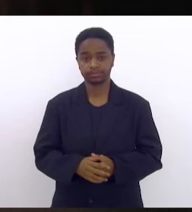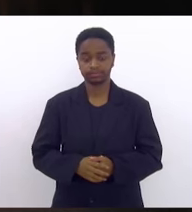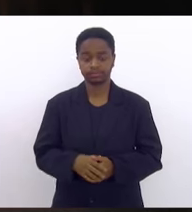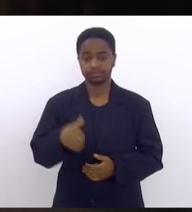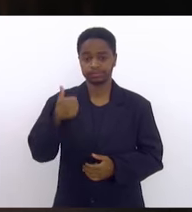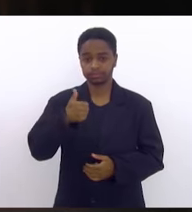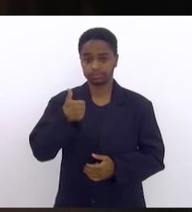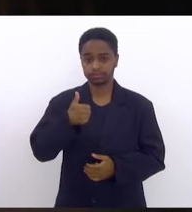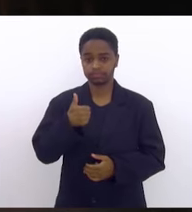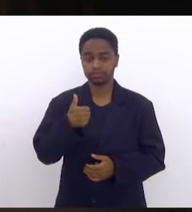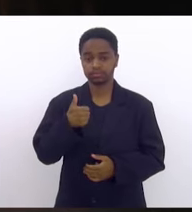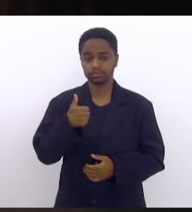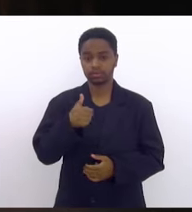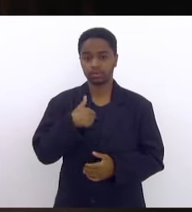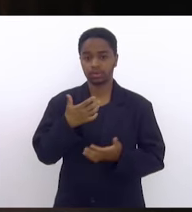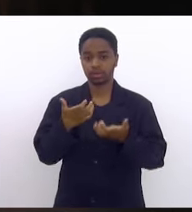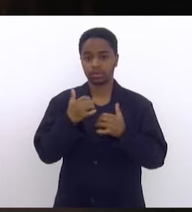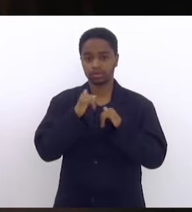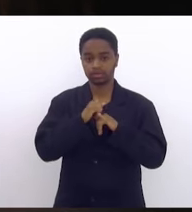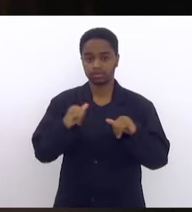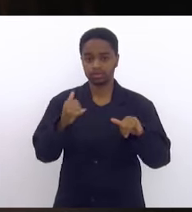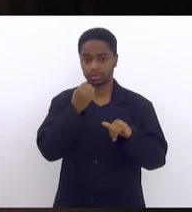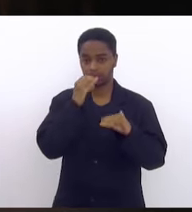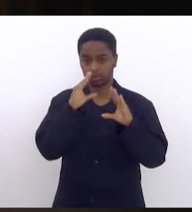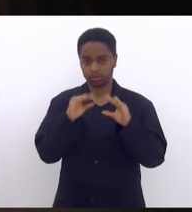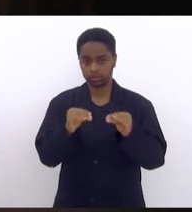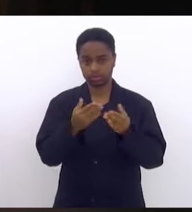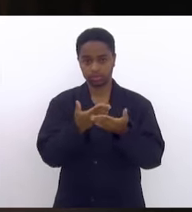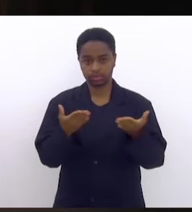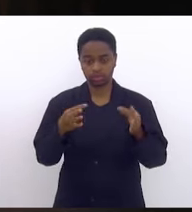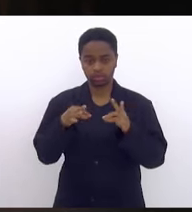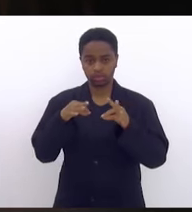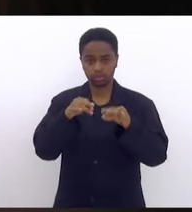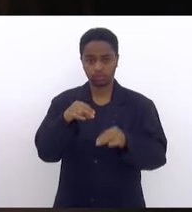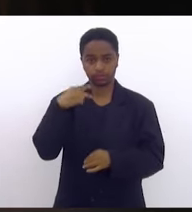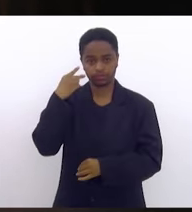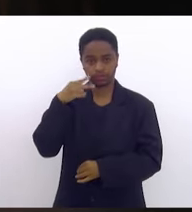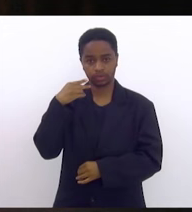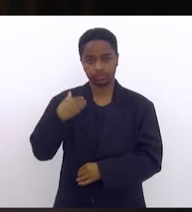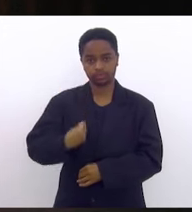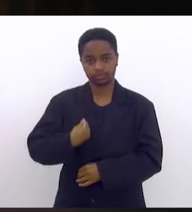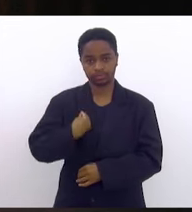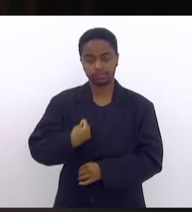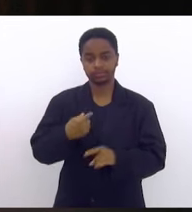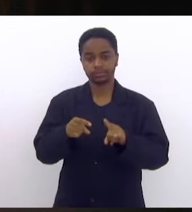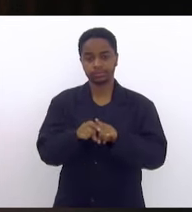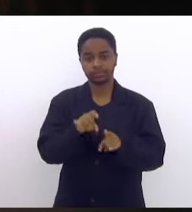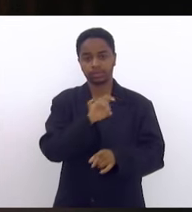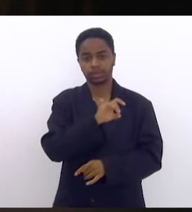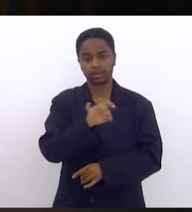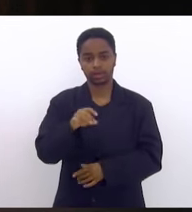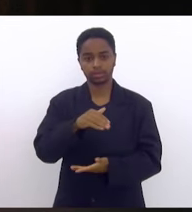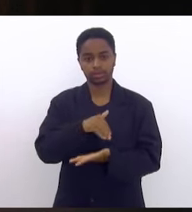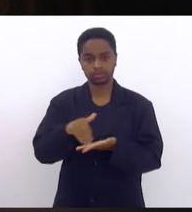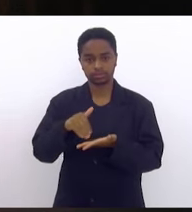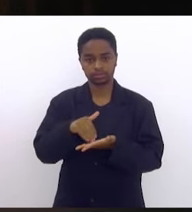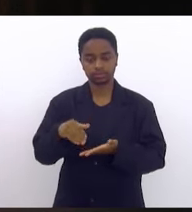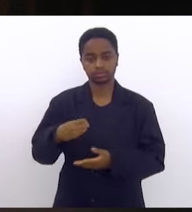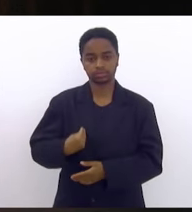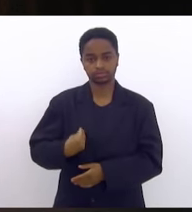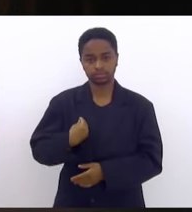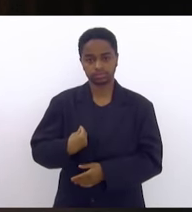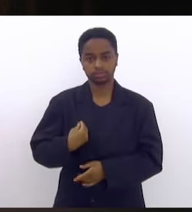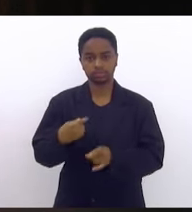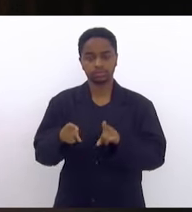Primeiramente, queria dar boa noite a todos os vereadores presentes, a cada secretário aqui presente, a